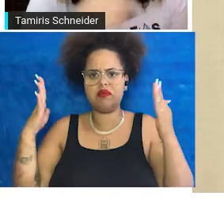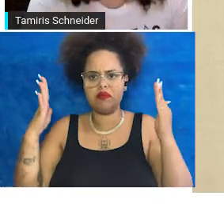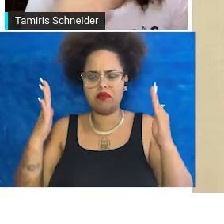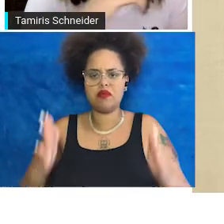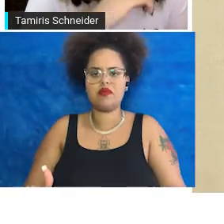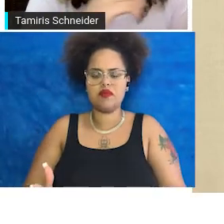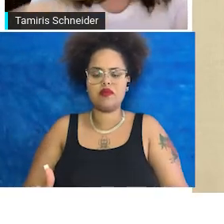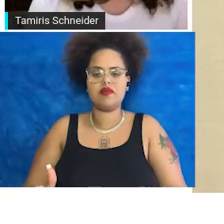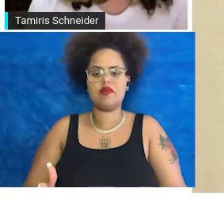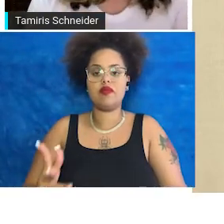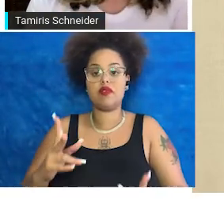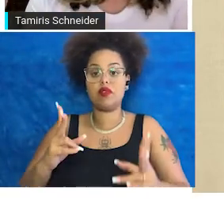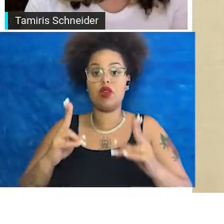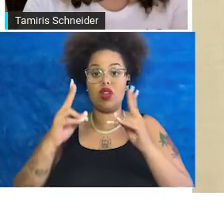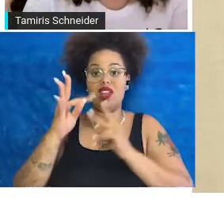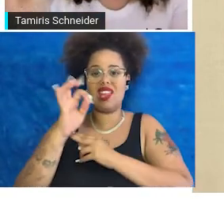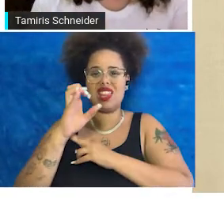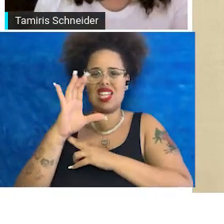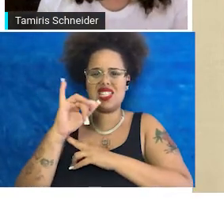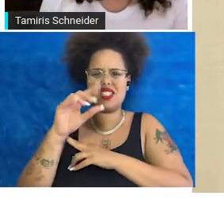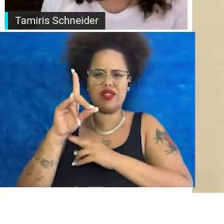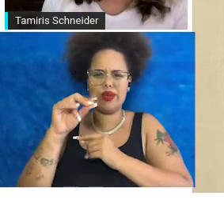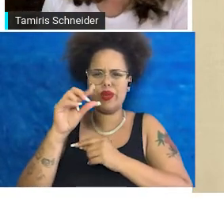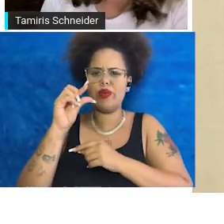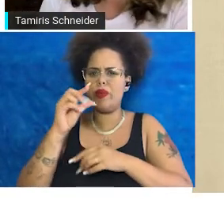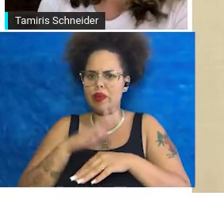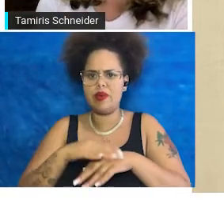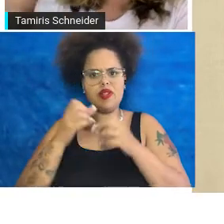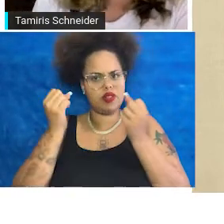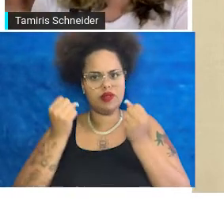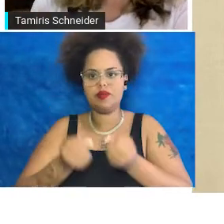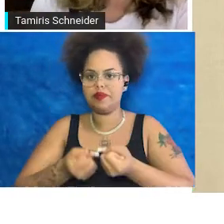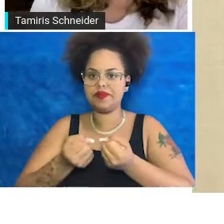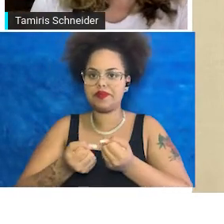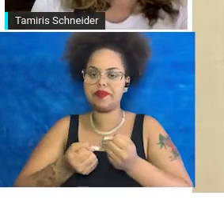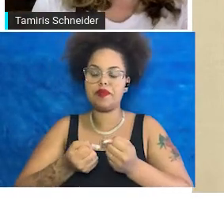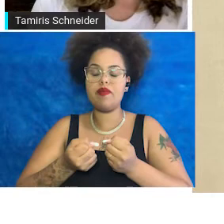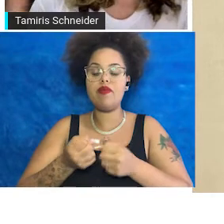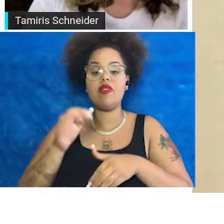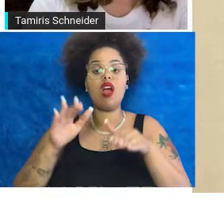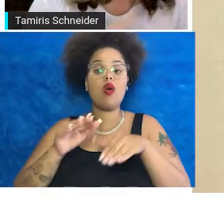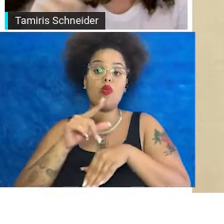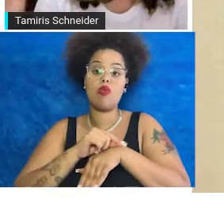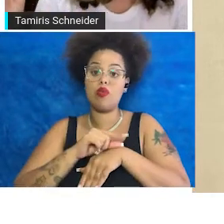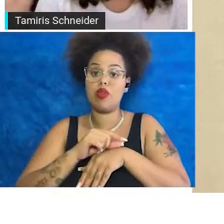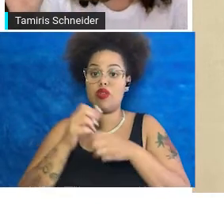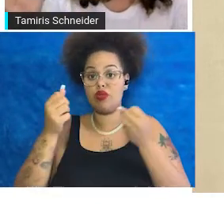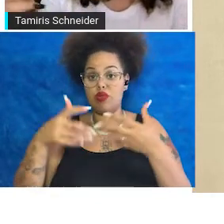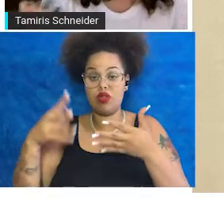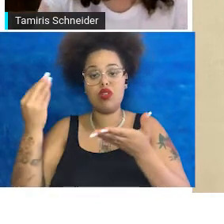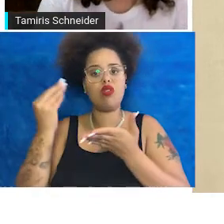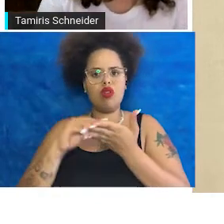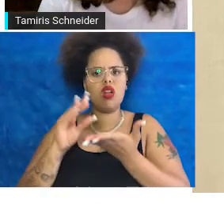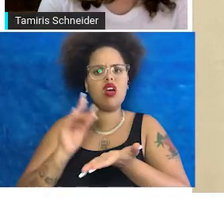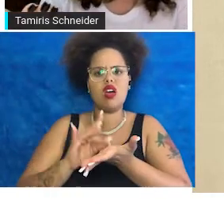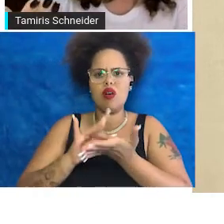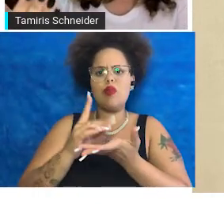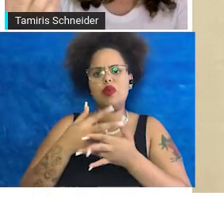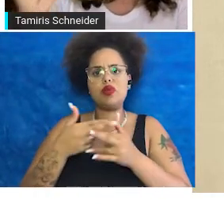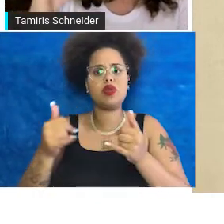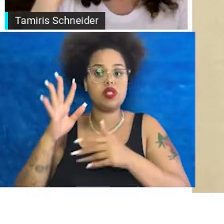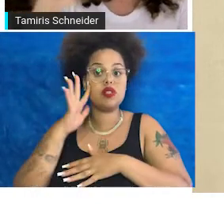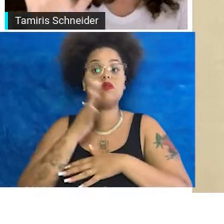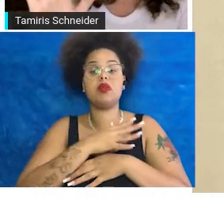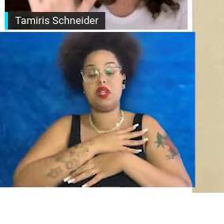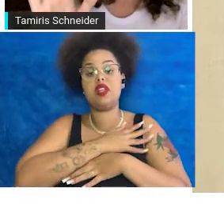Um corte, um tecido um pouco mais pesado, né? Em algum momento só do roteiro que a gente coloca realmente coisas militares,